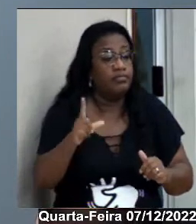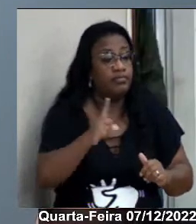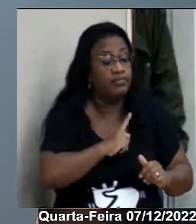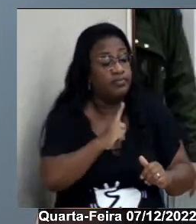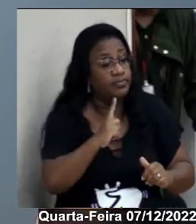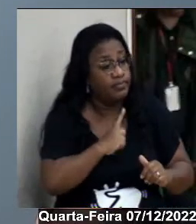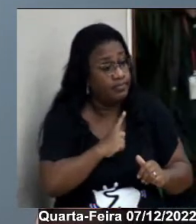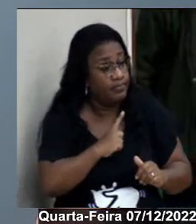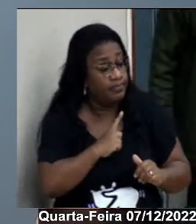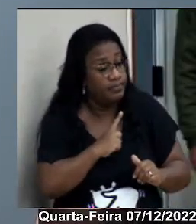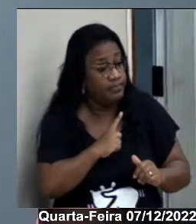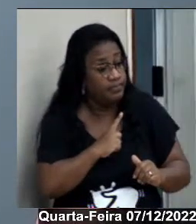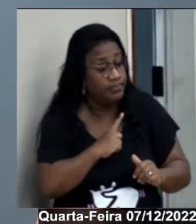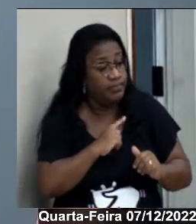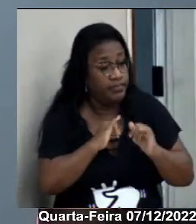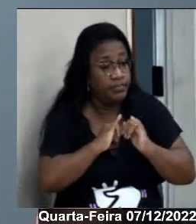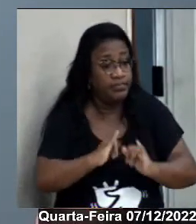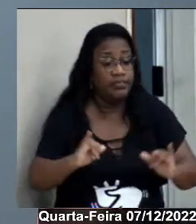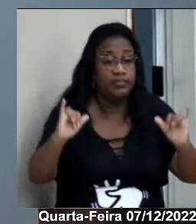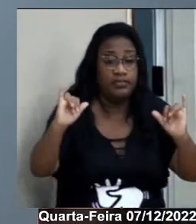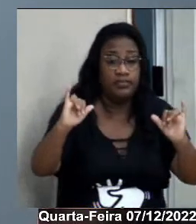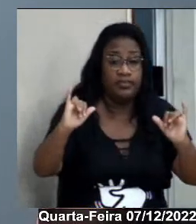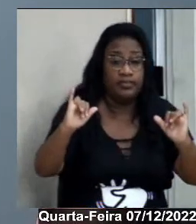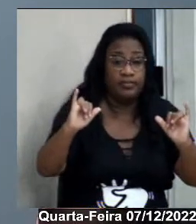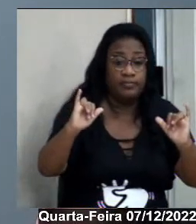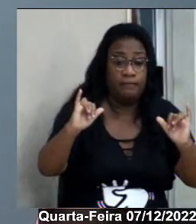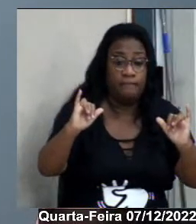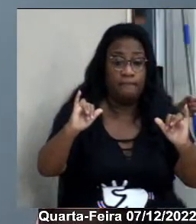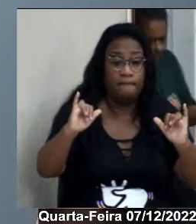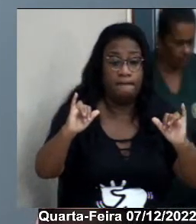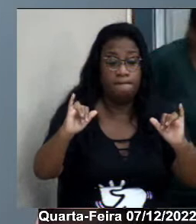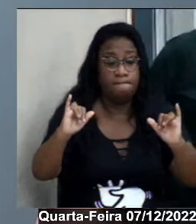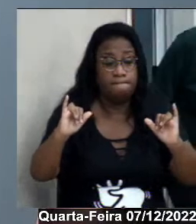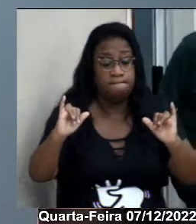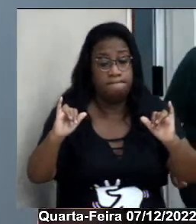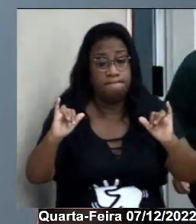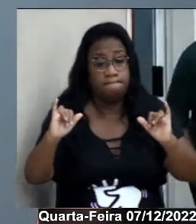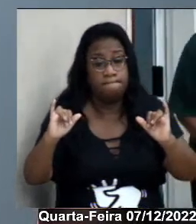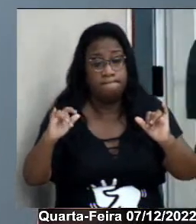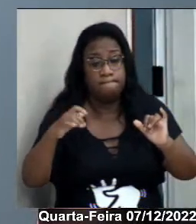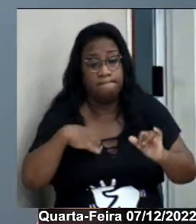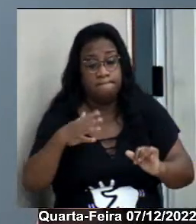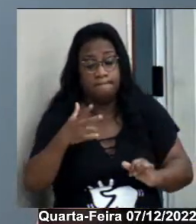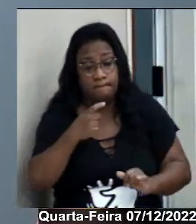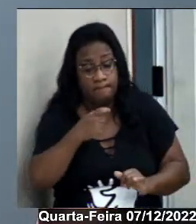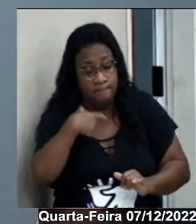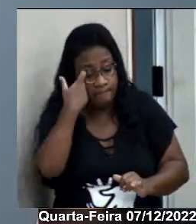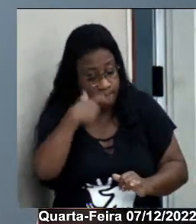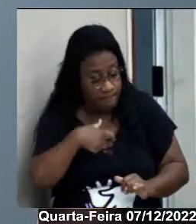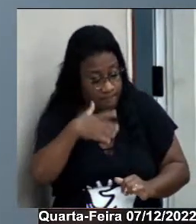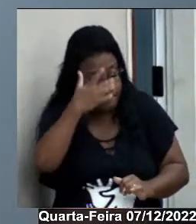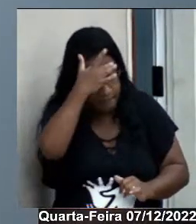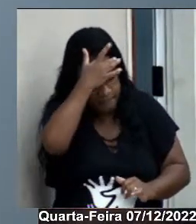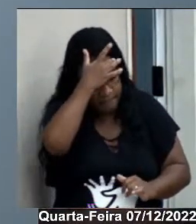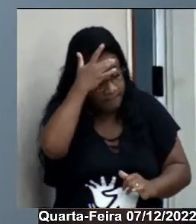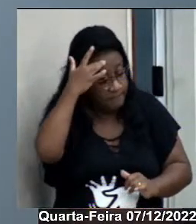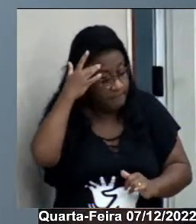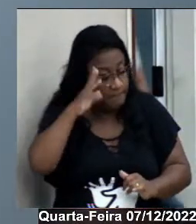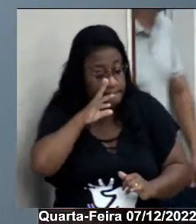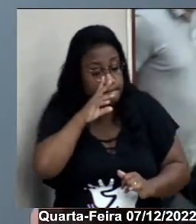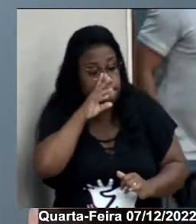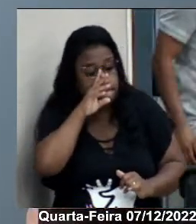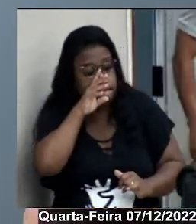para nós não queremos mais. Tá bom? Arueira Futsal, Arueira é uma árvore forte, tem sombra muito